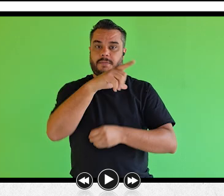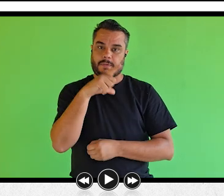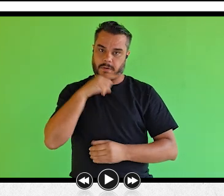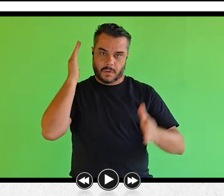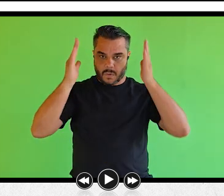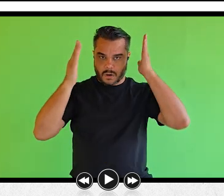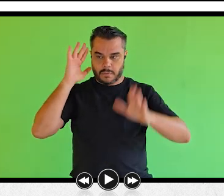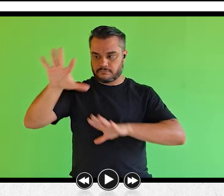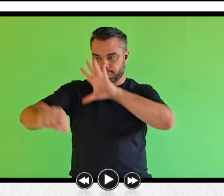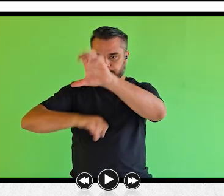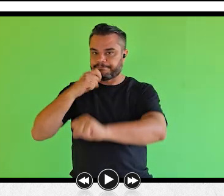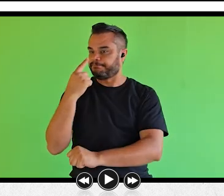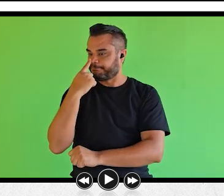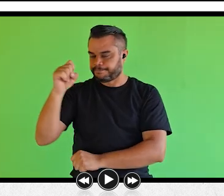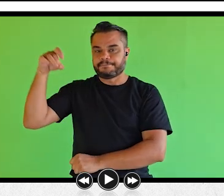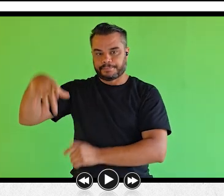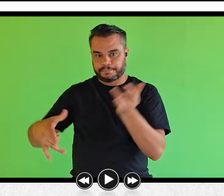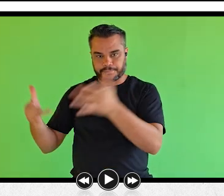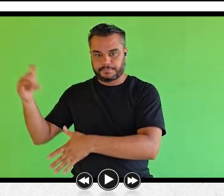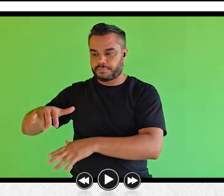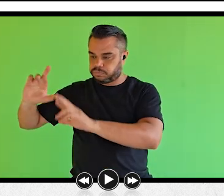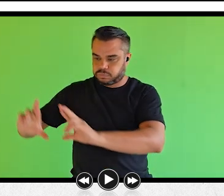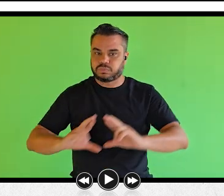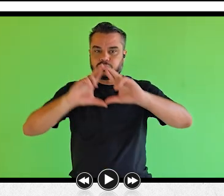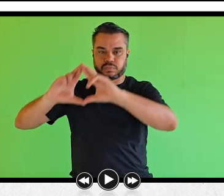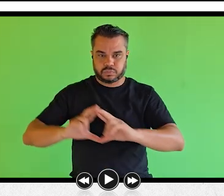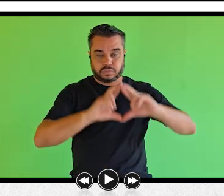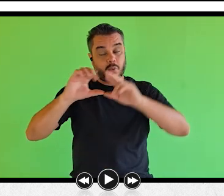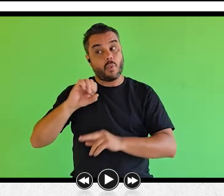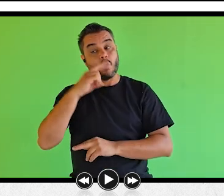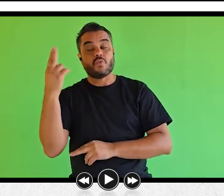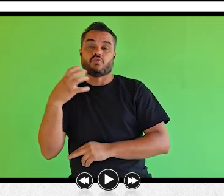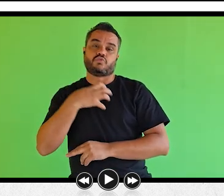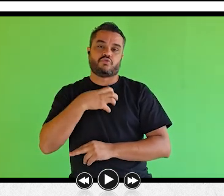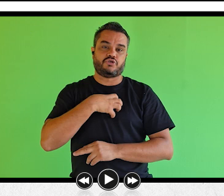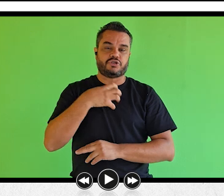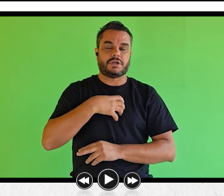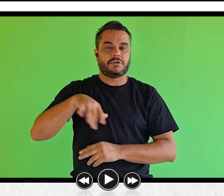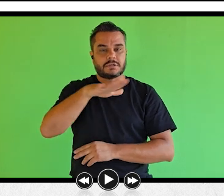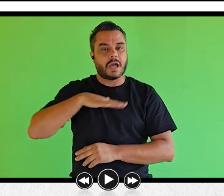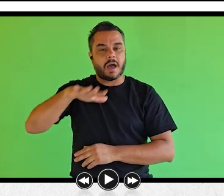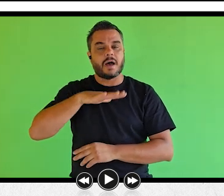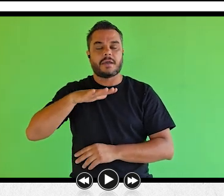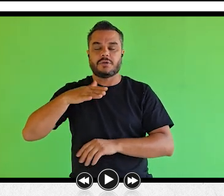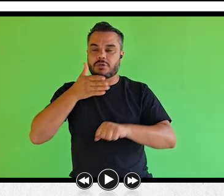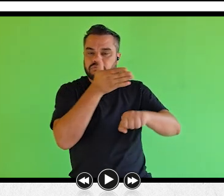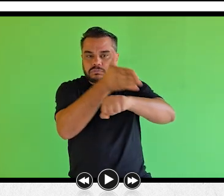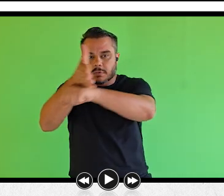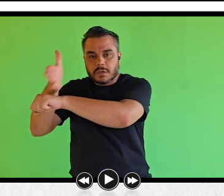cooperativas ou outras formas de associação de catadores de materiais reutilizáveis e recicláveis. Existem